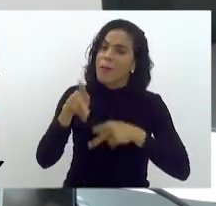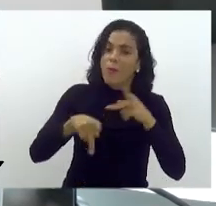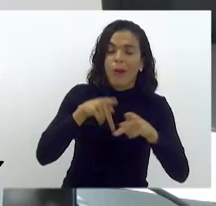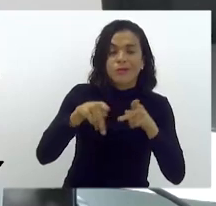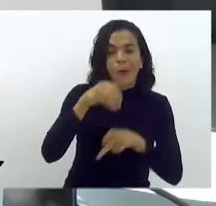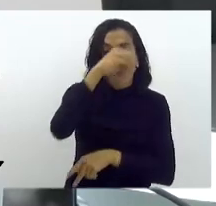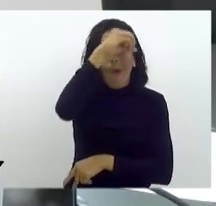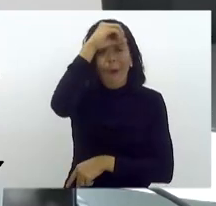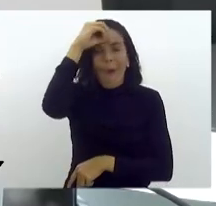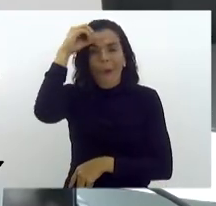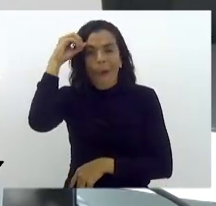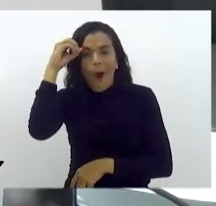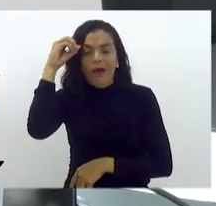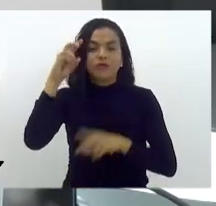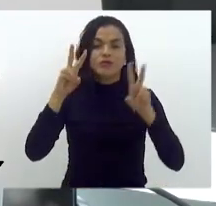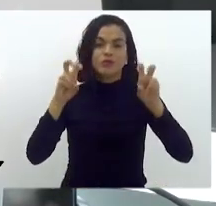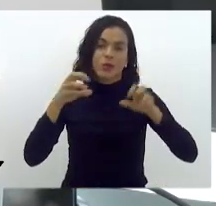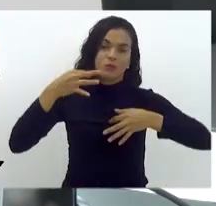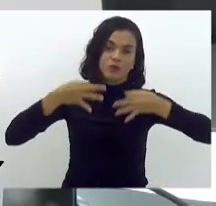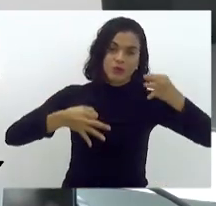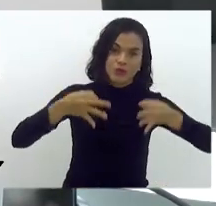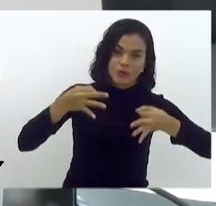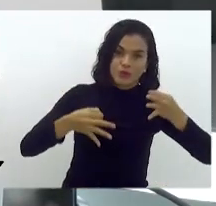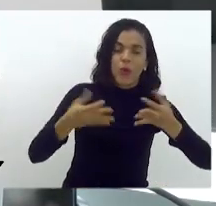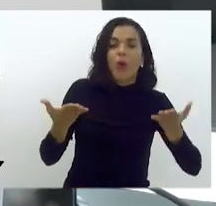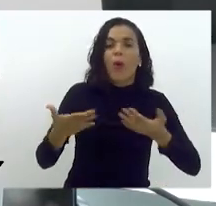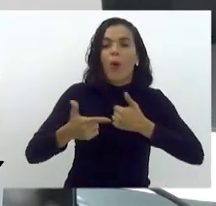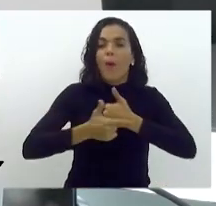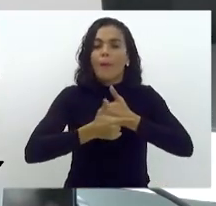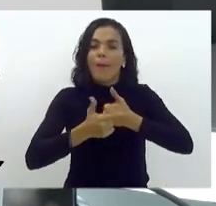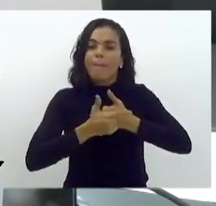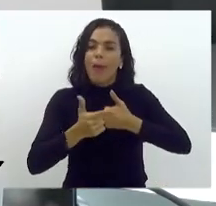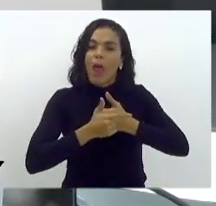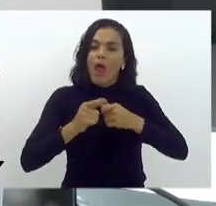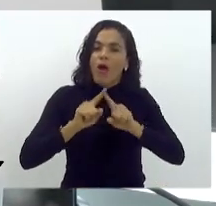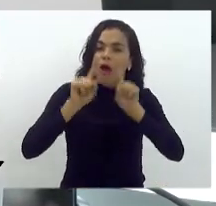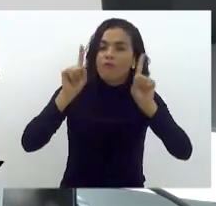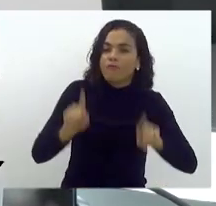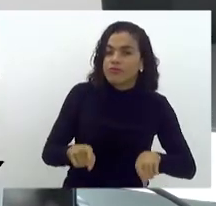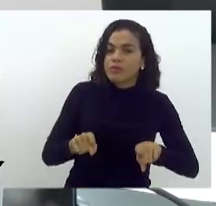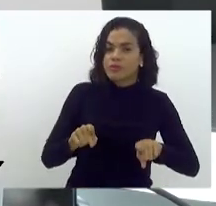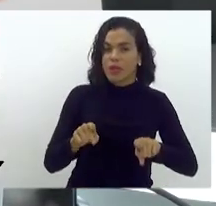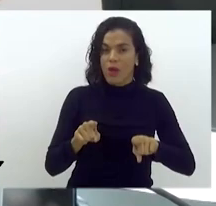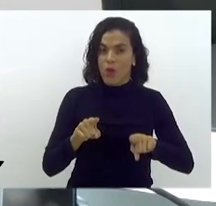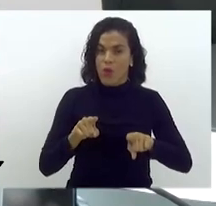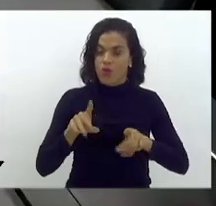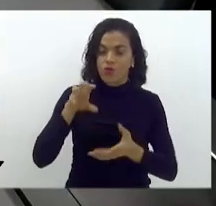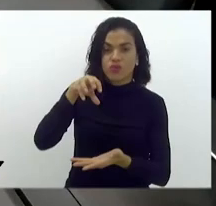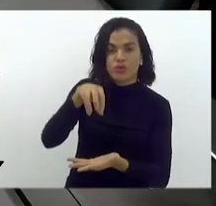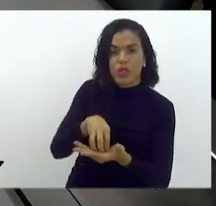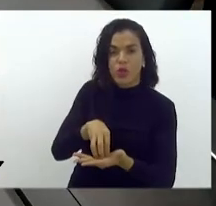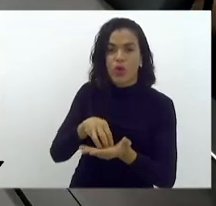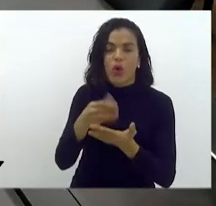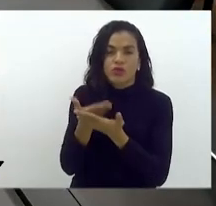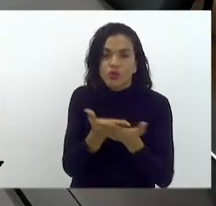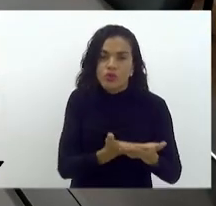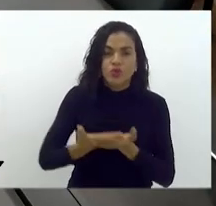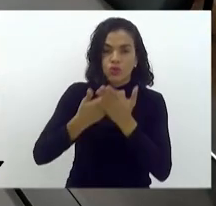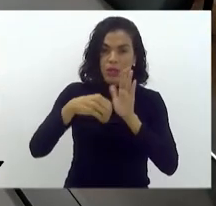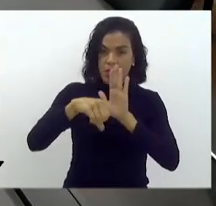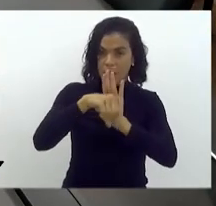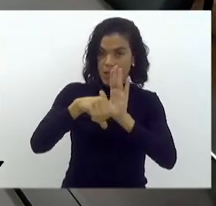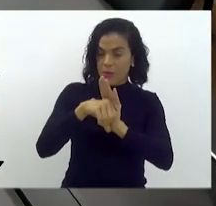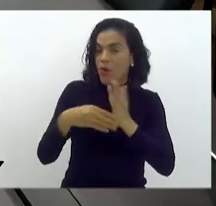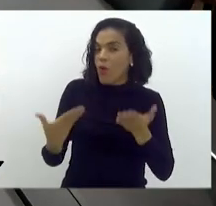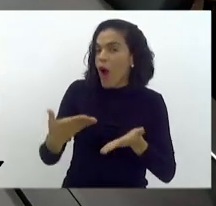jurídico um olhar né qual é o papel do Instituto de Criminalística Como se dá internamente quais as dificuldades